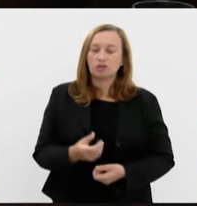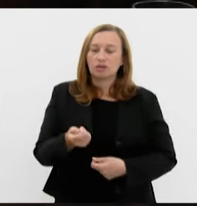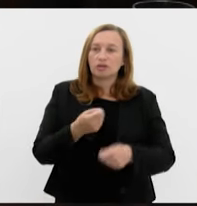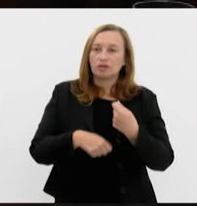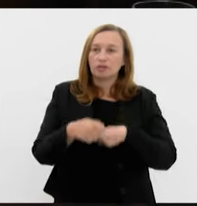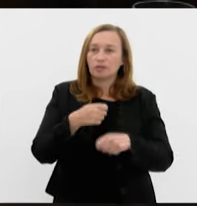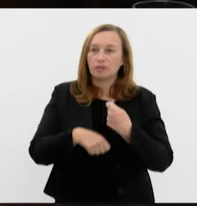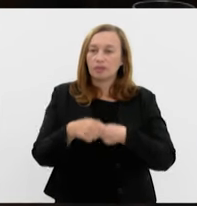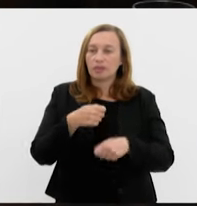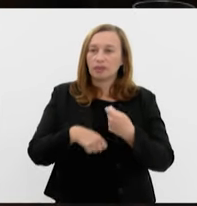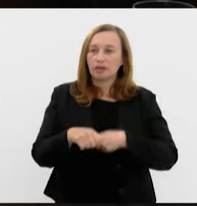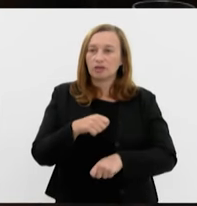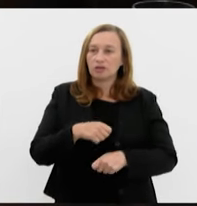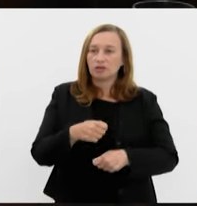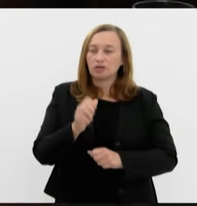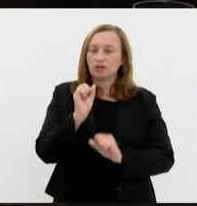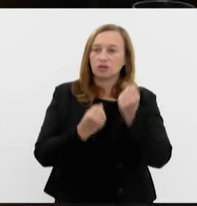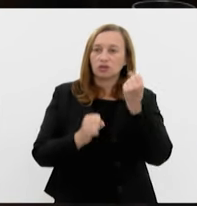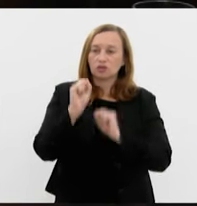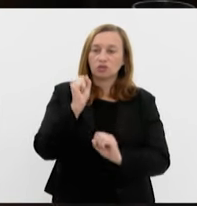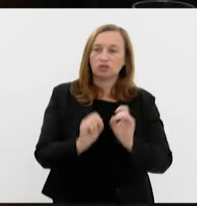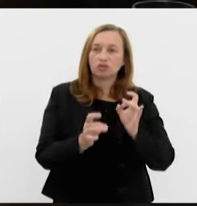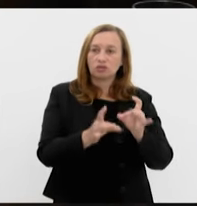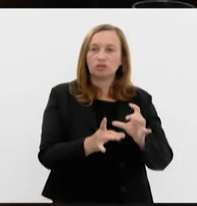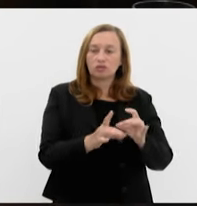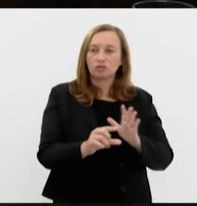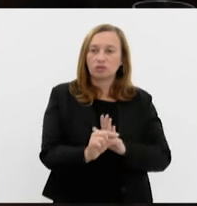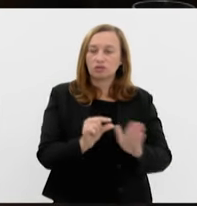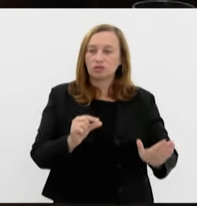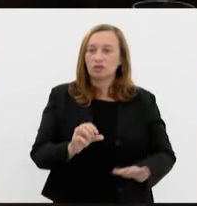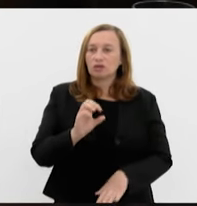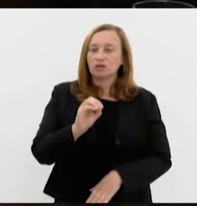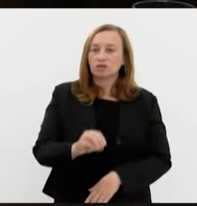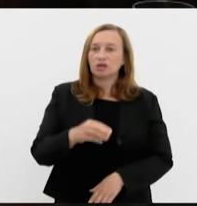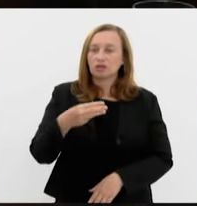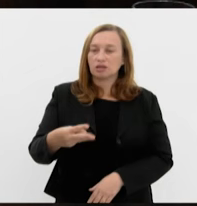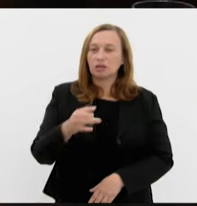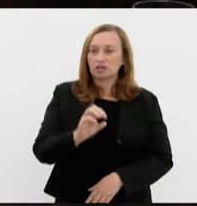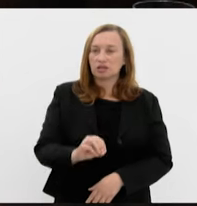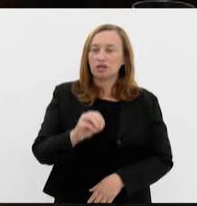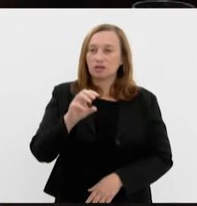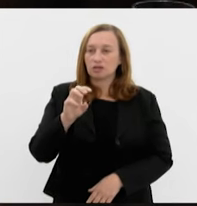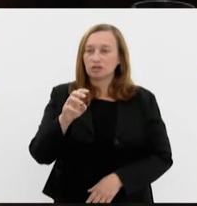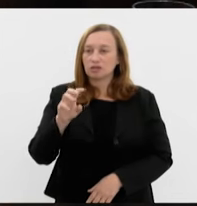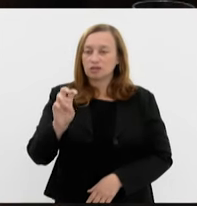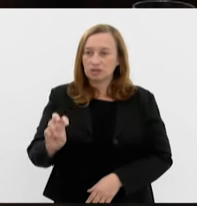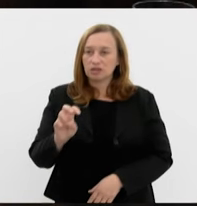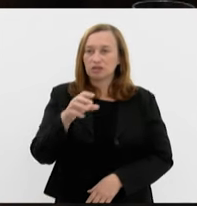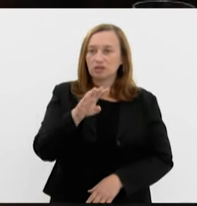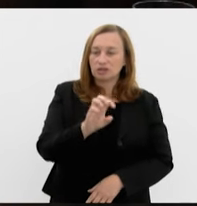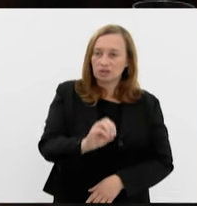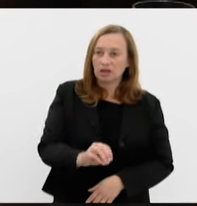Indústria e Comércio favorável às emendas número 0305